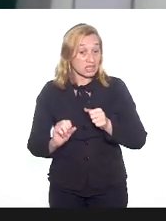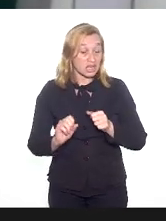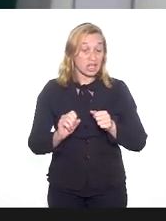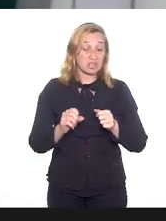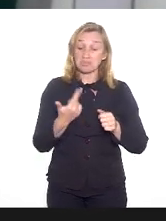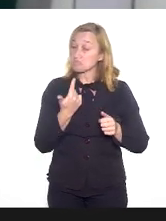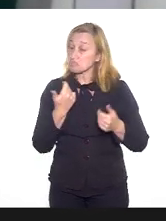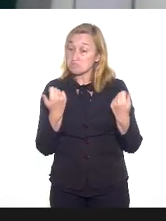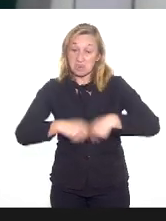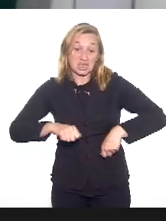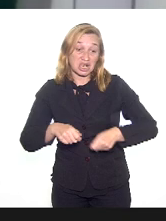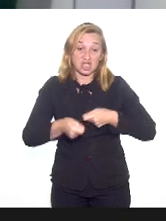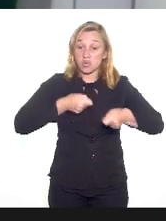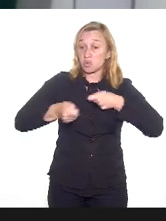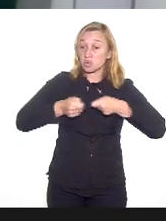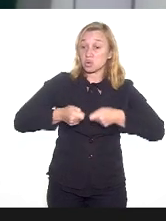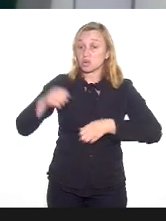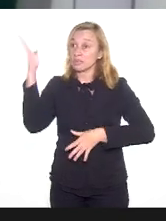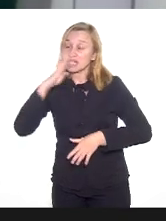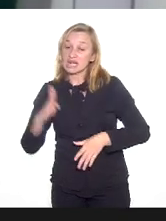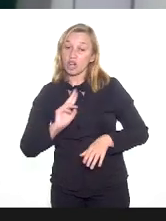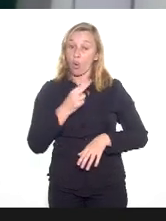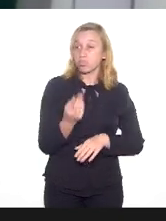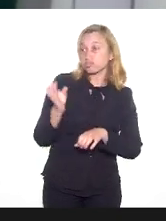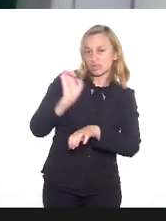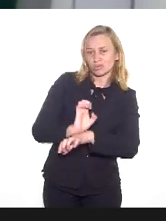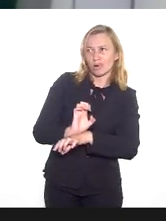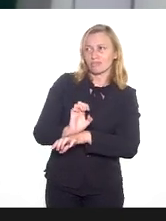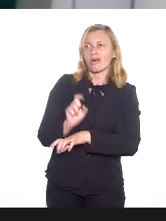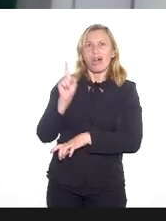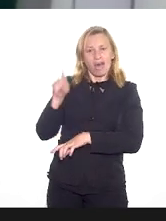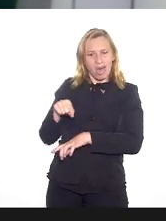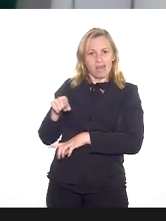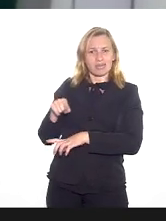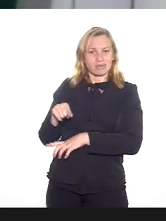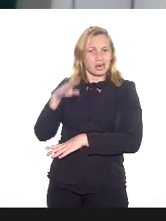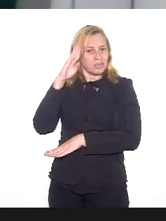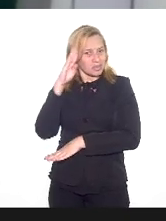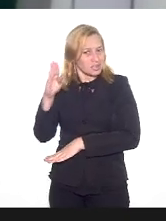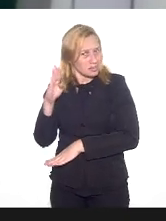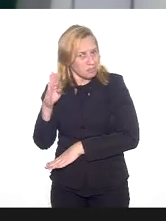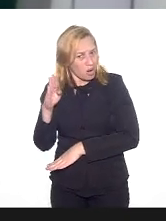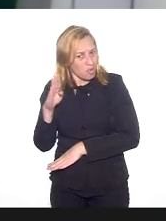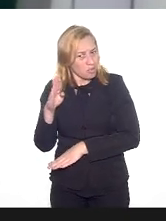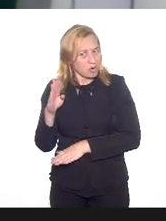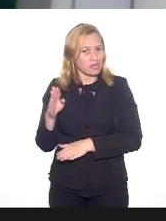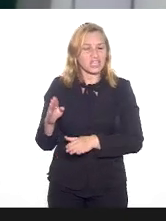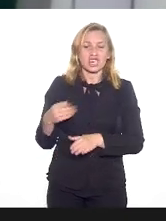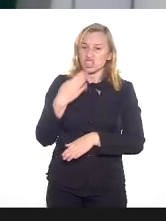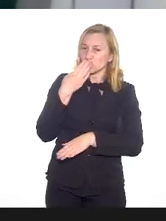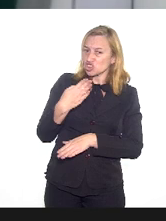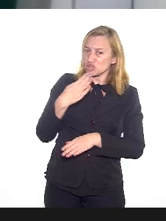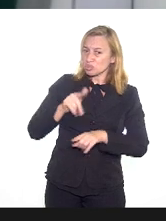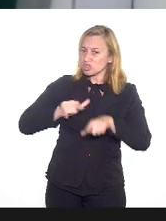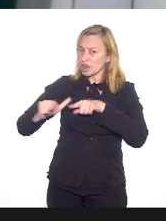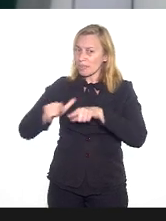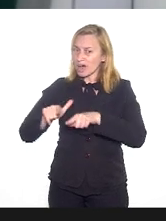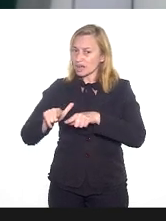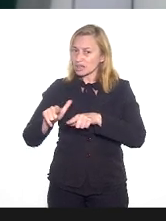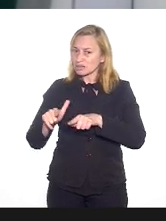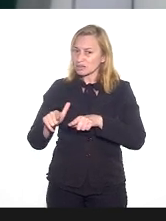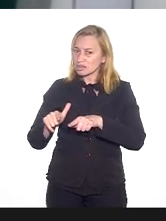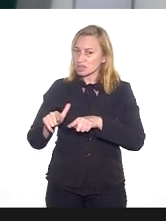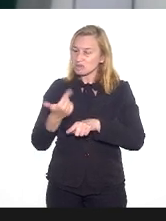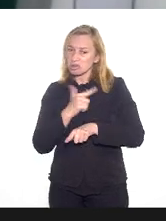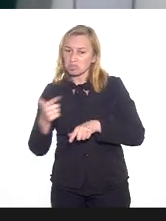controle brasileiros e estaduais. Essa é a razão principal para se fazer esse tipo de movimento, ou seja, operações sem